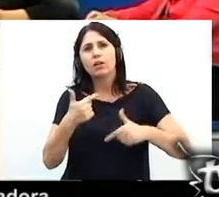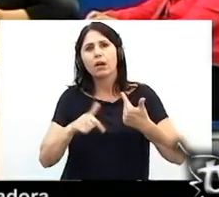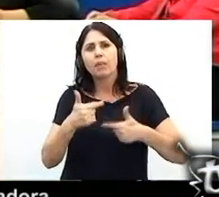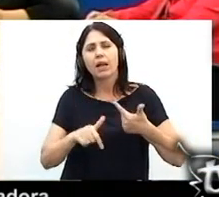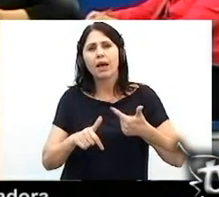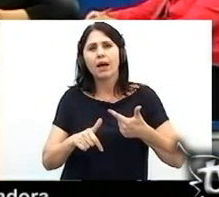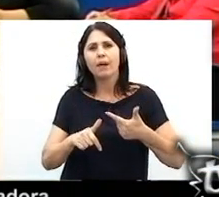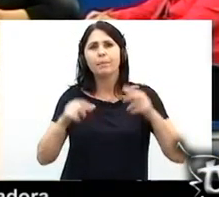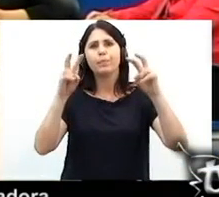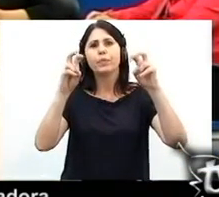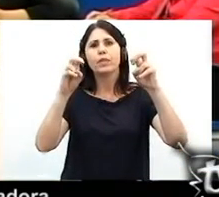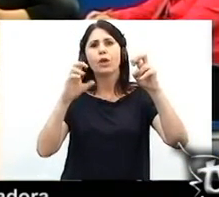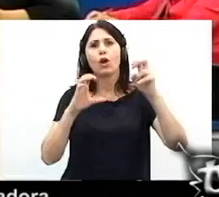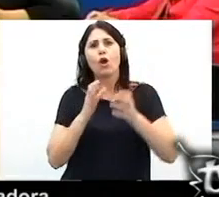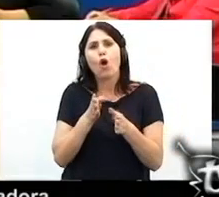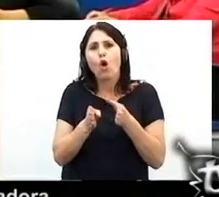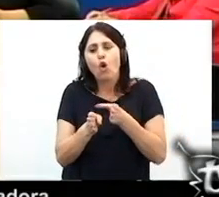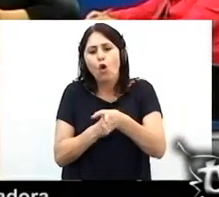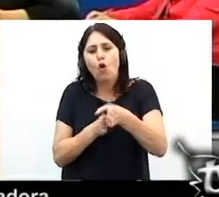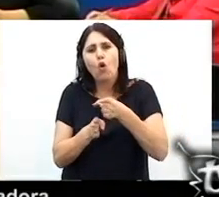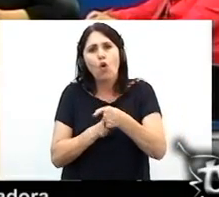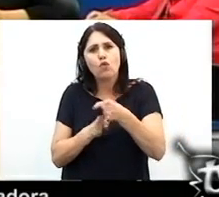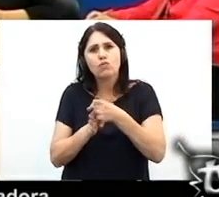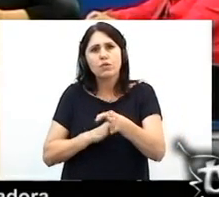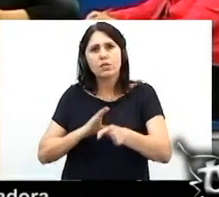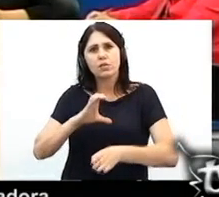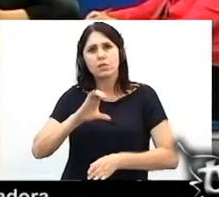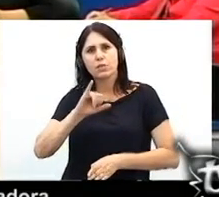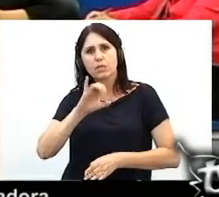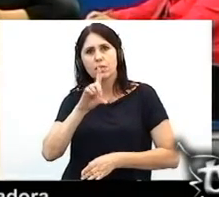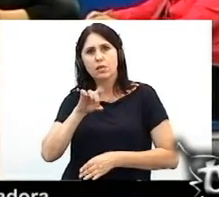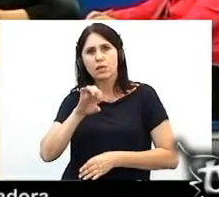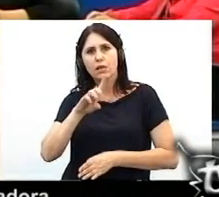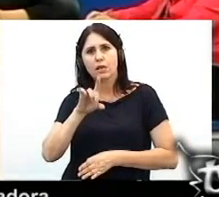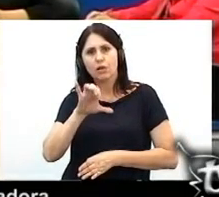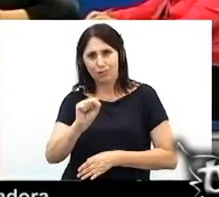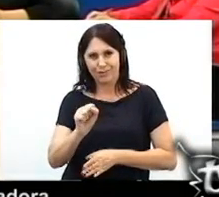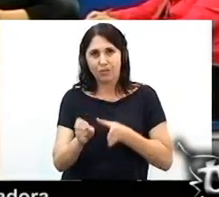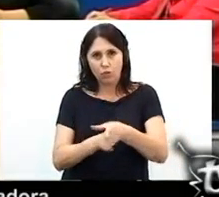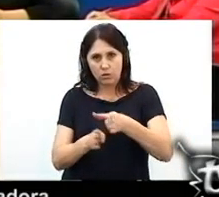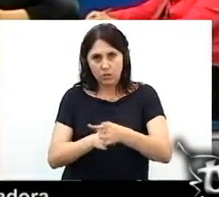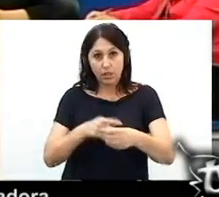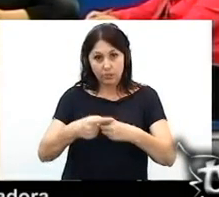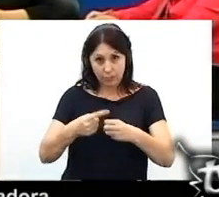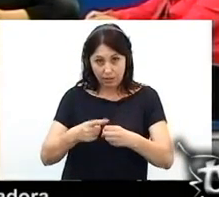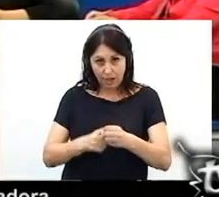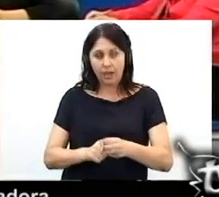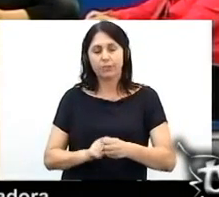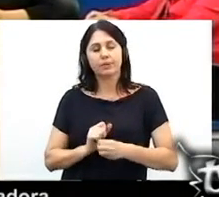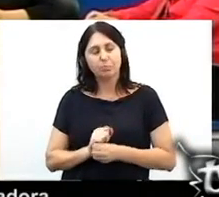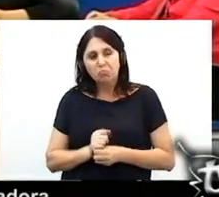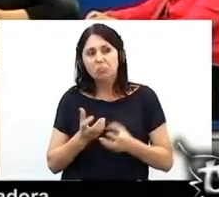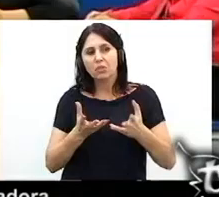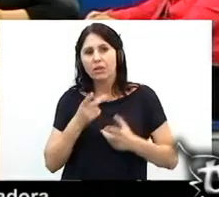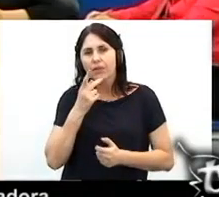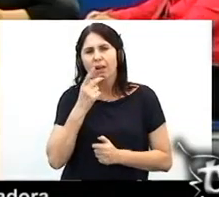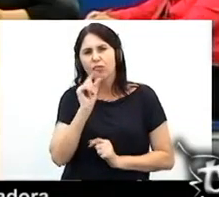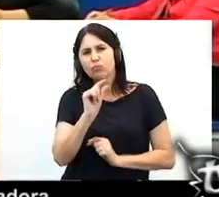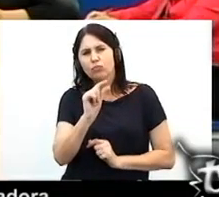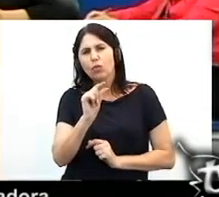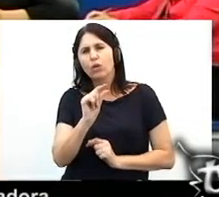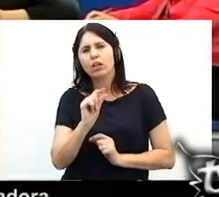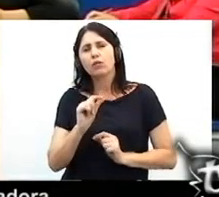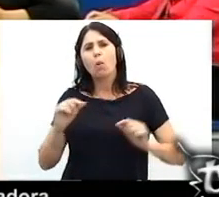aqui a vereadora Cláudia, para também estar junto nessa luta, não é? E entra aí o Conselho